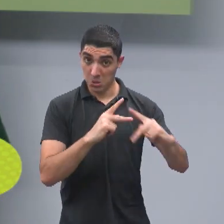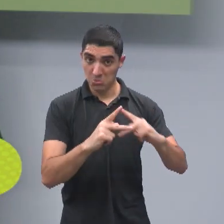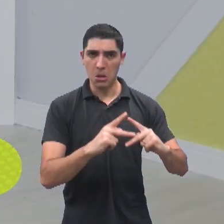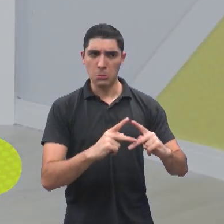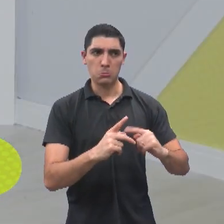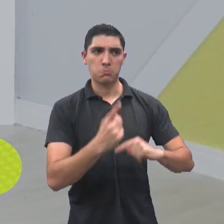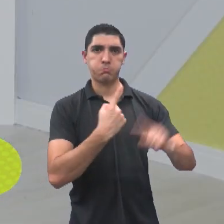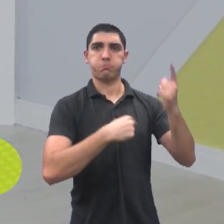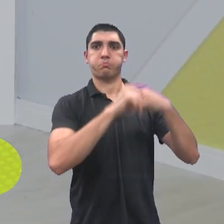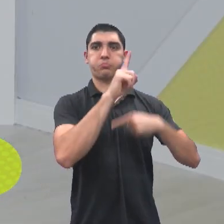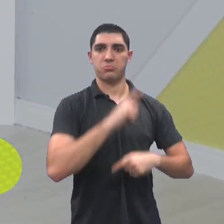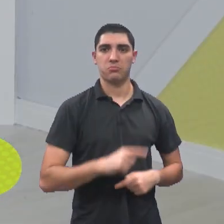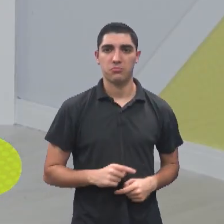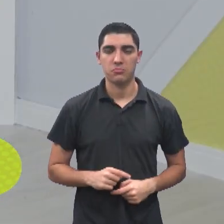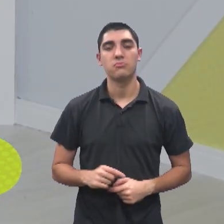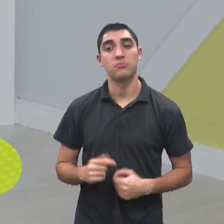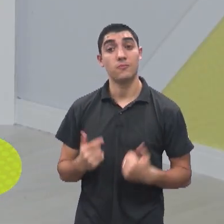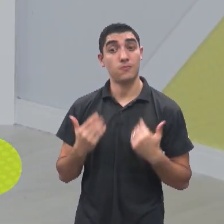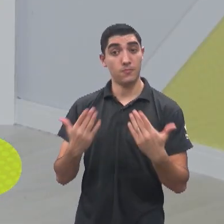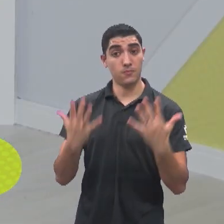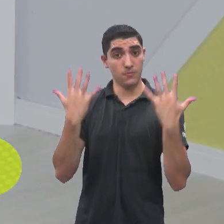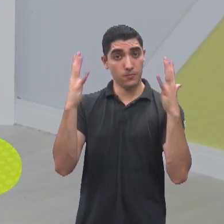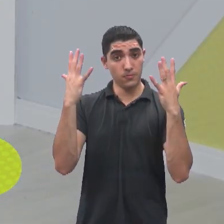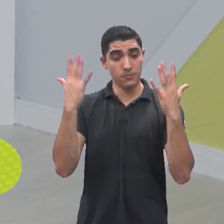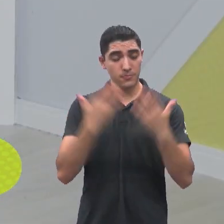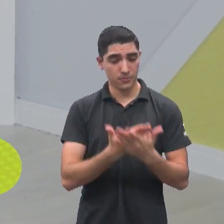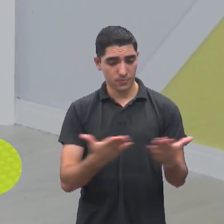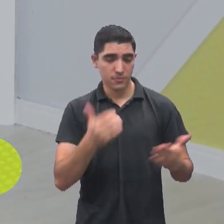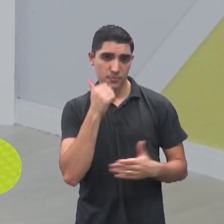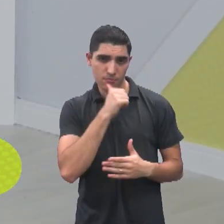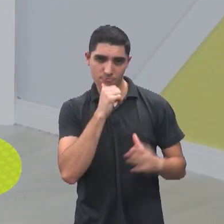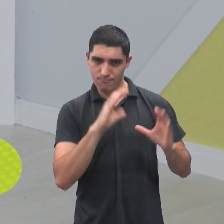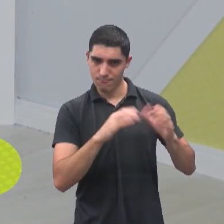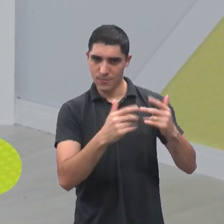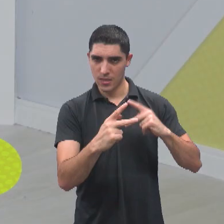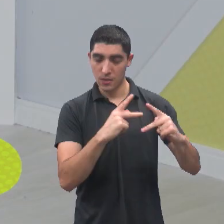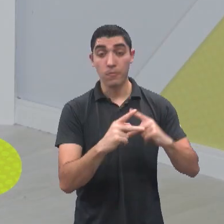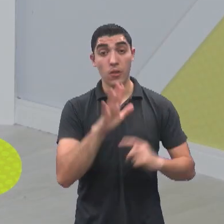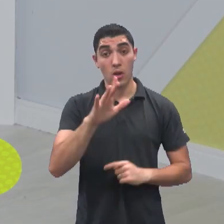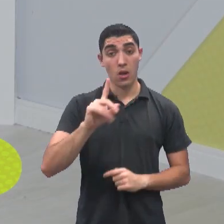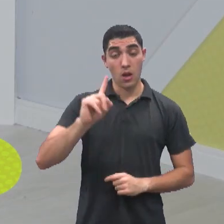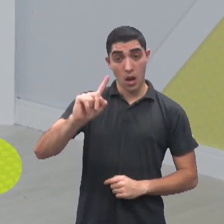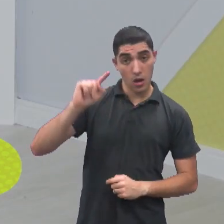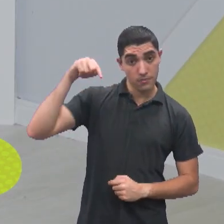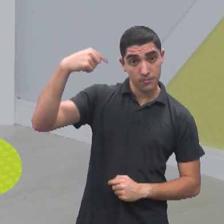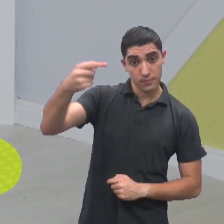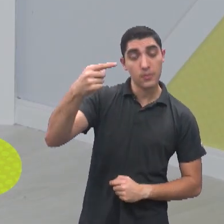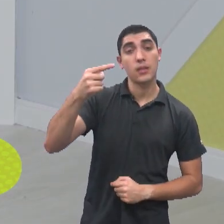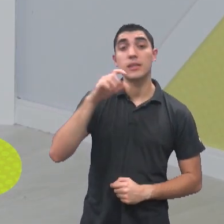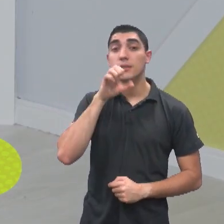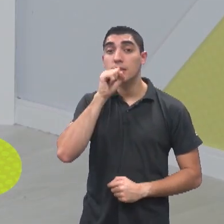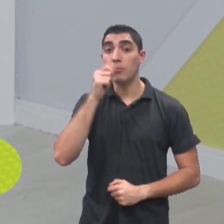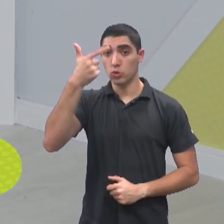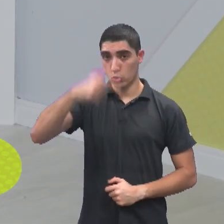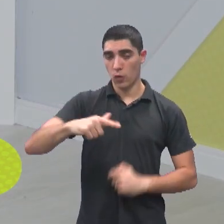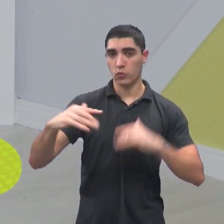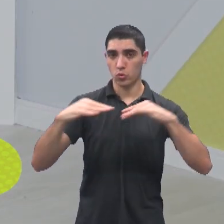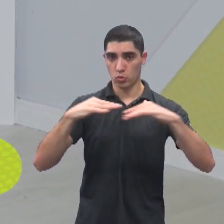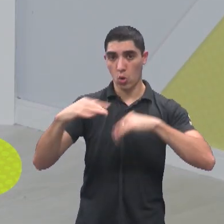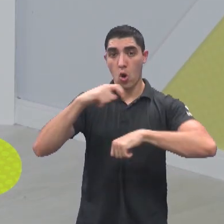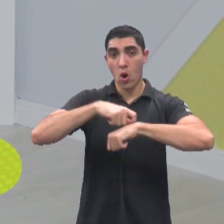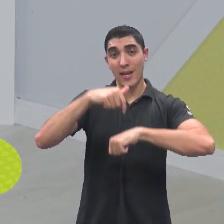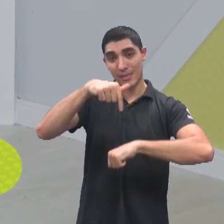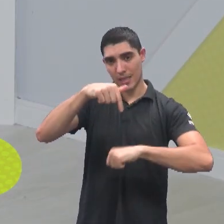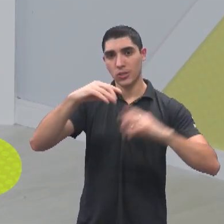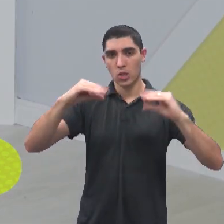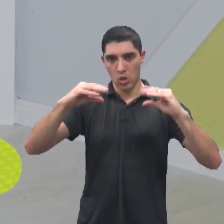José. Muito bem, parabéns para as meninas. E olha só, pela Liga Feminina de Futsal, São José volta à quadra no próximo sábado, também 19 horas, no